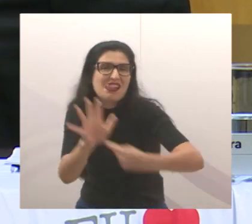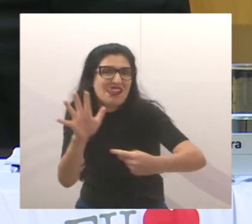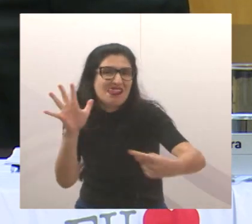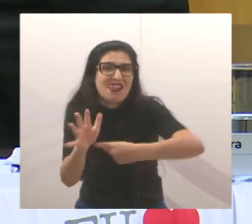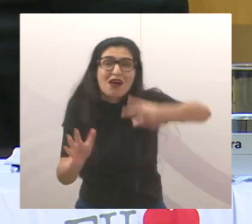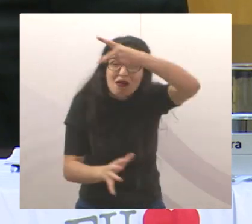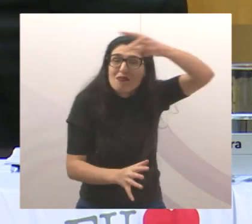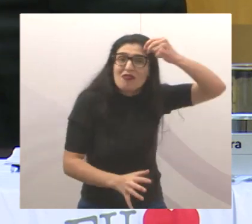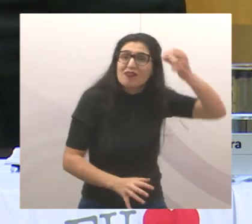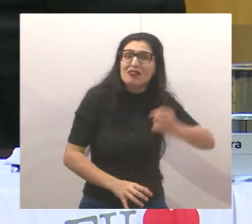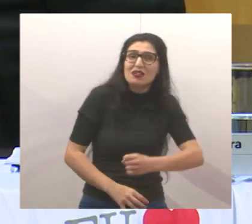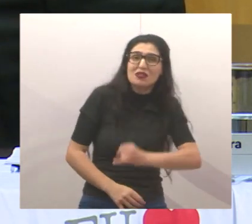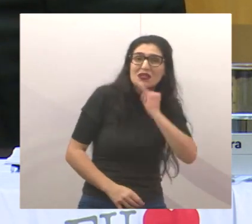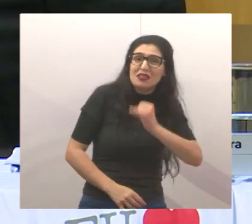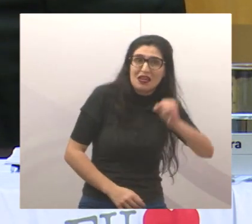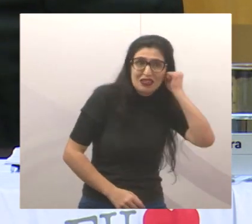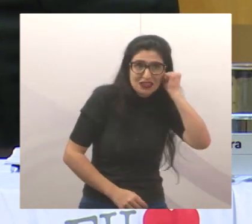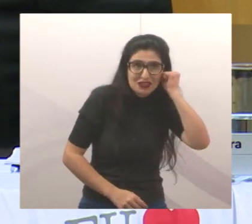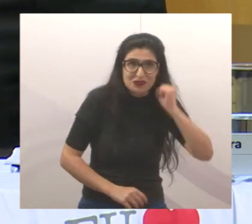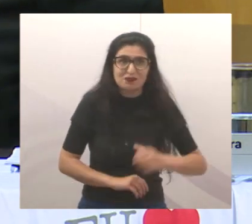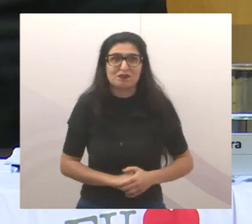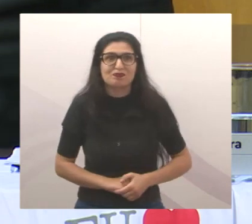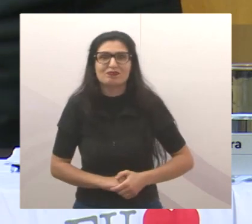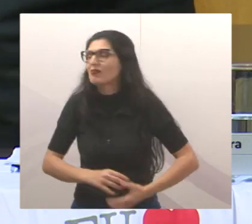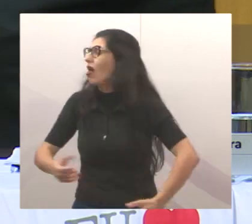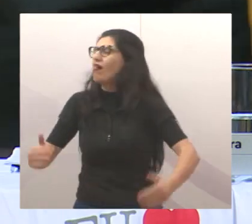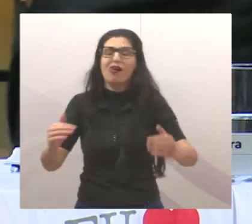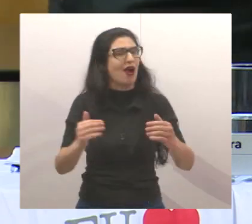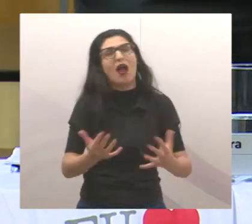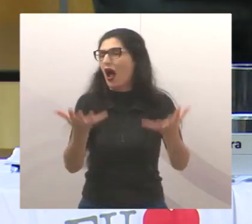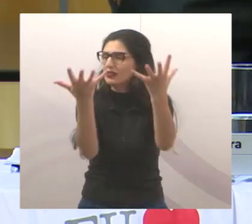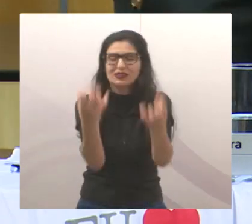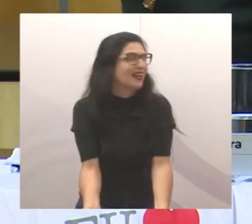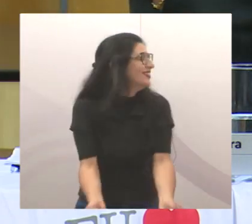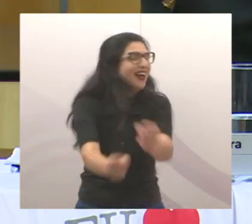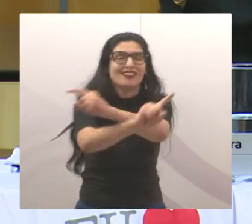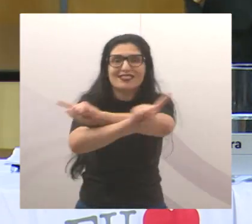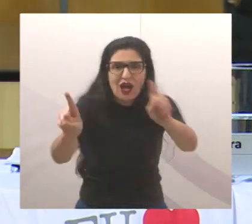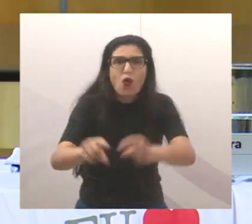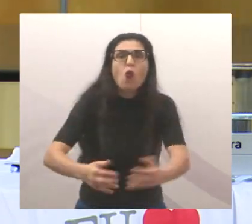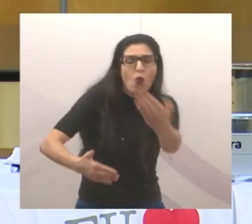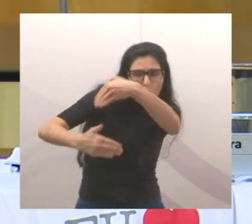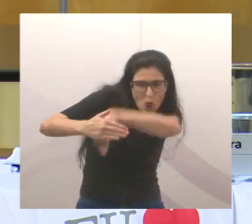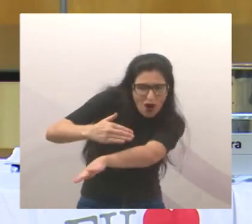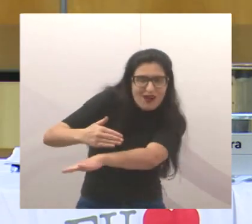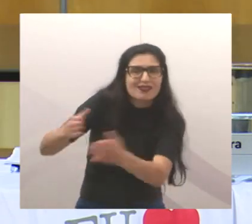Santana. Rejeitadas as denúncias, determino seu